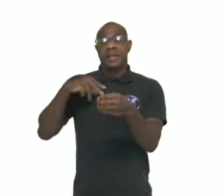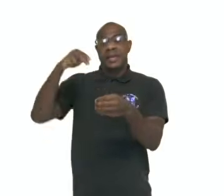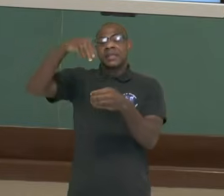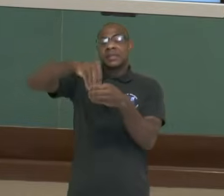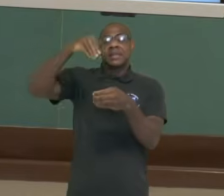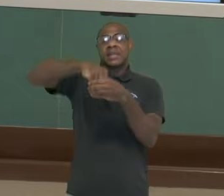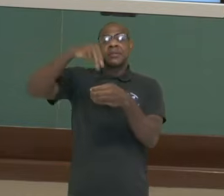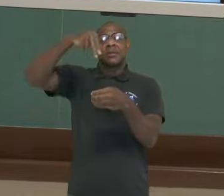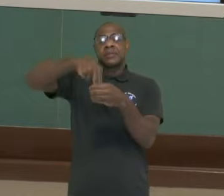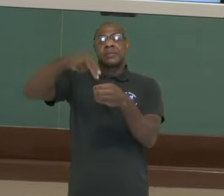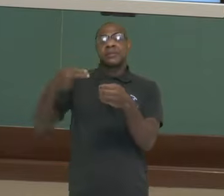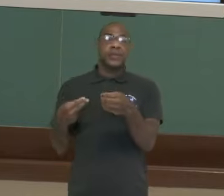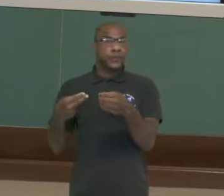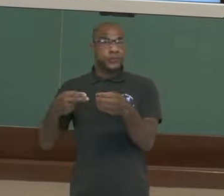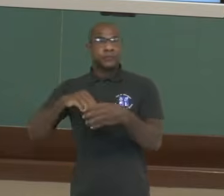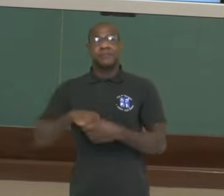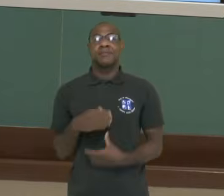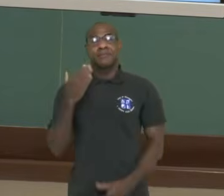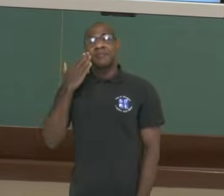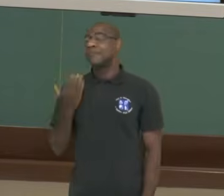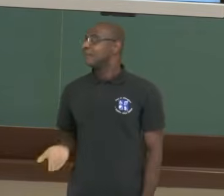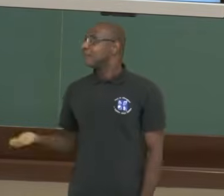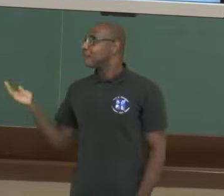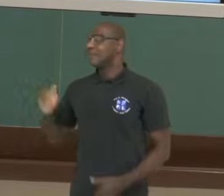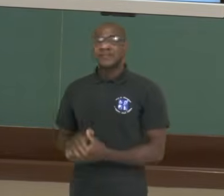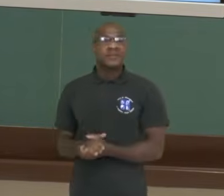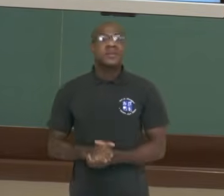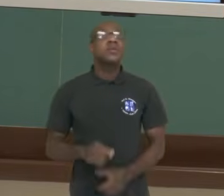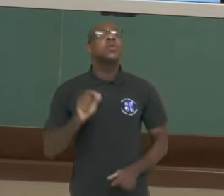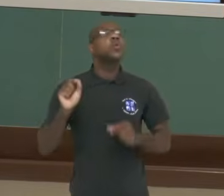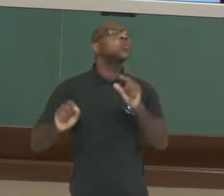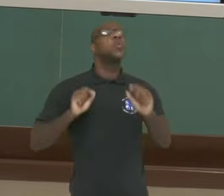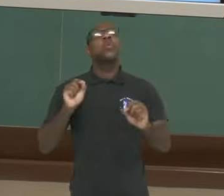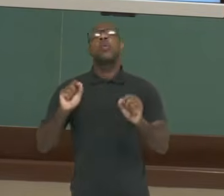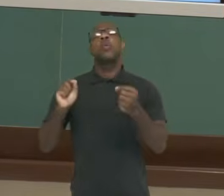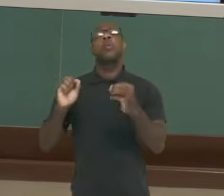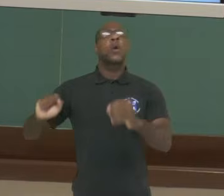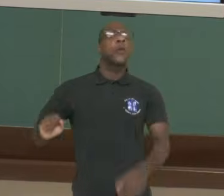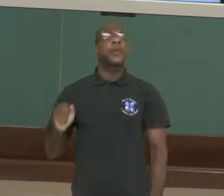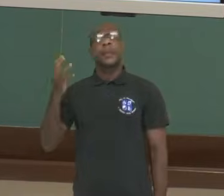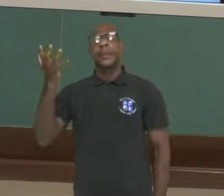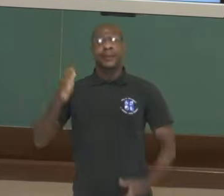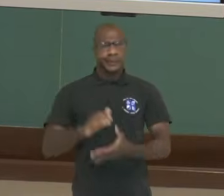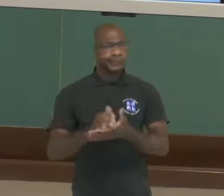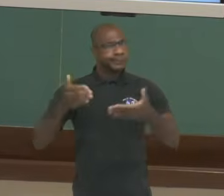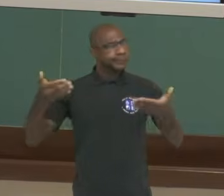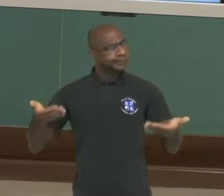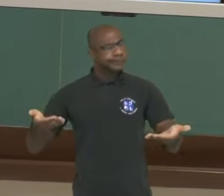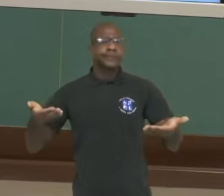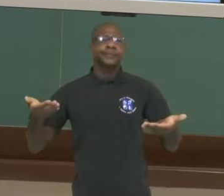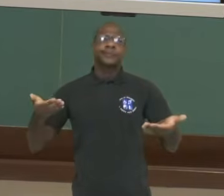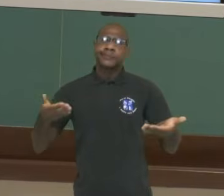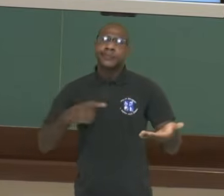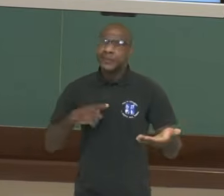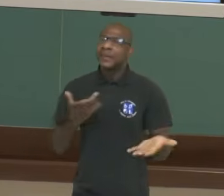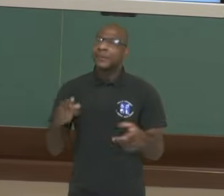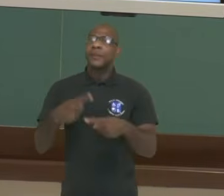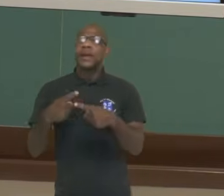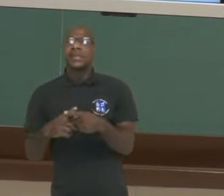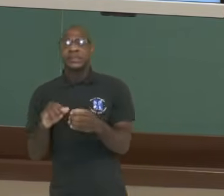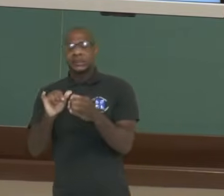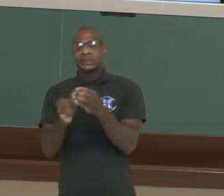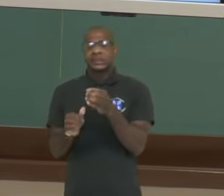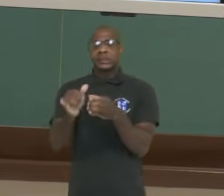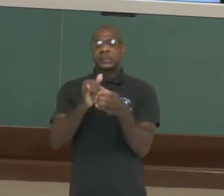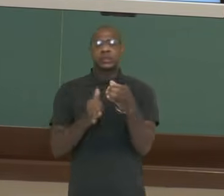diz, né? É neutro. Lembra lá, né? Do que são, como que ocorre, né? Devido à carga